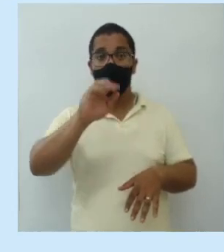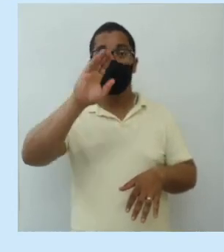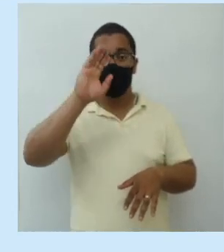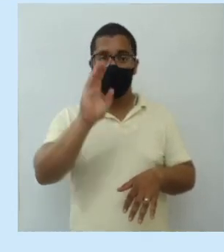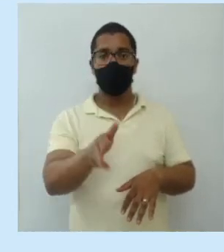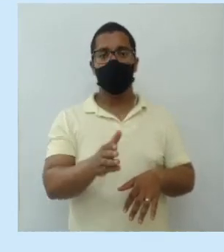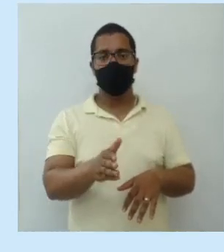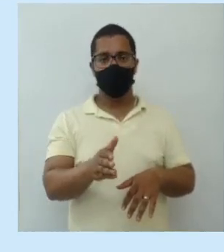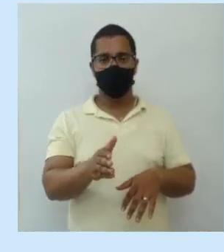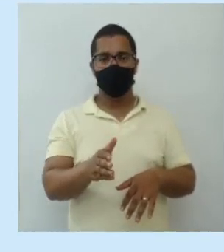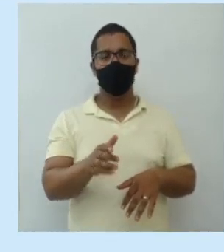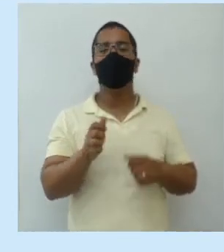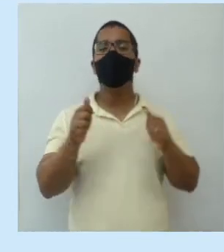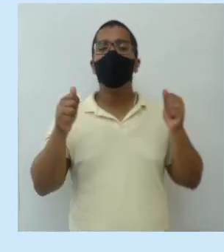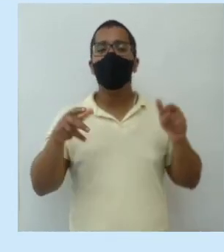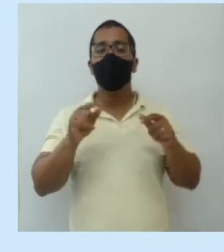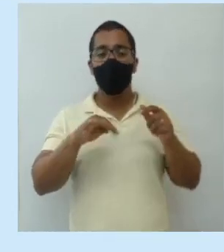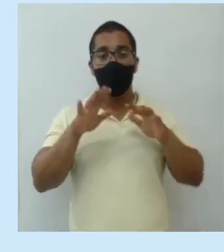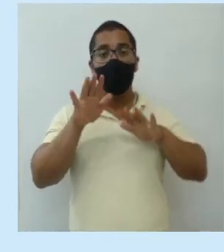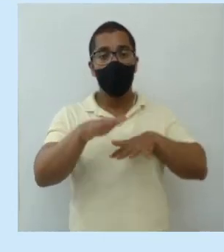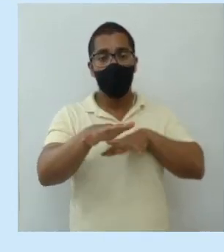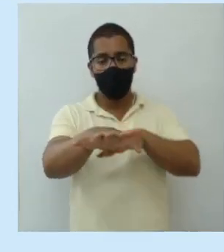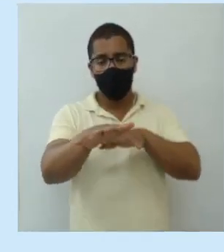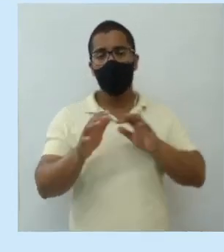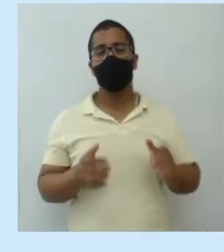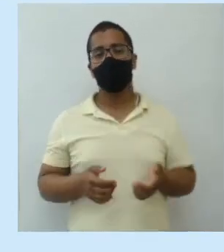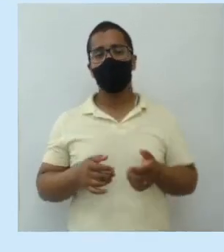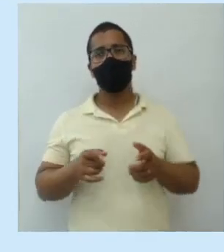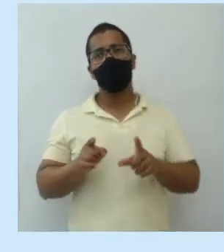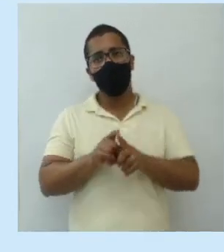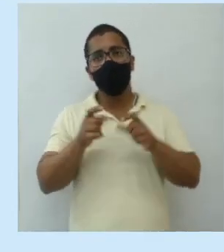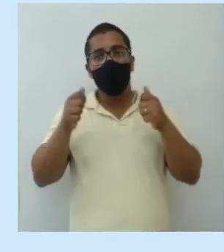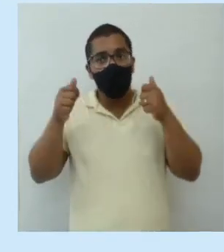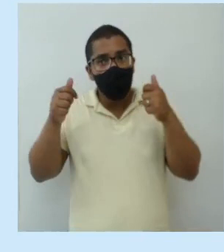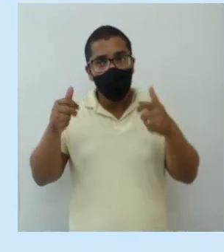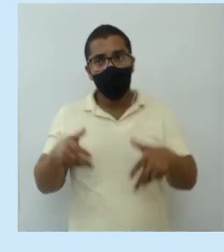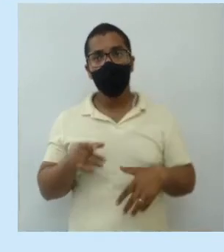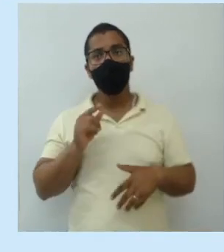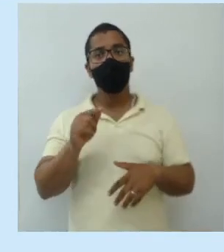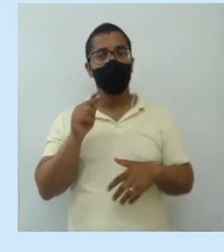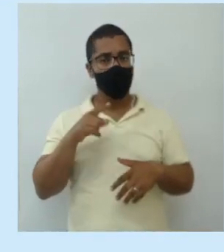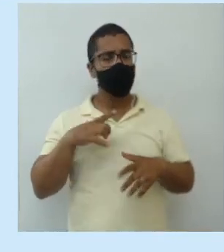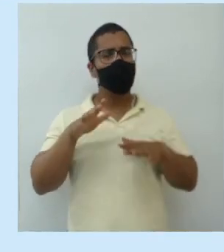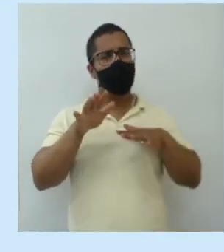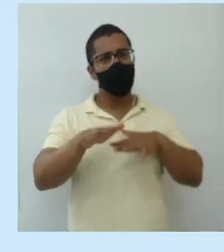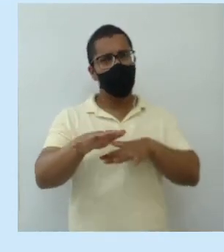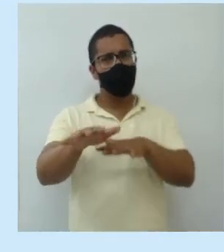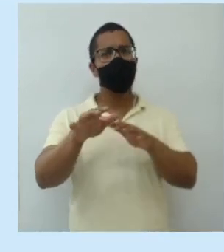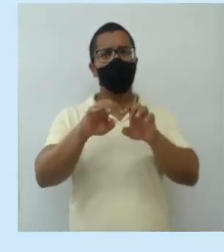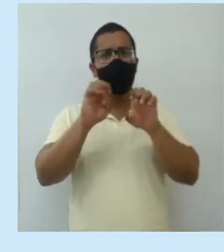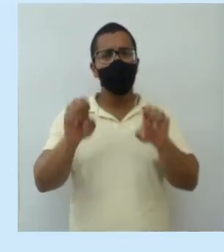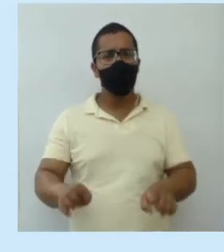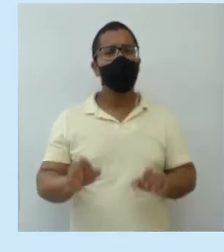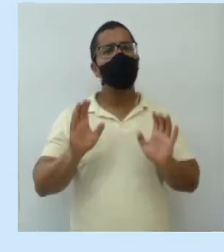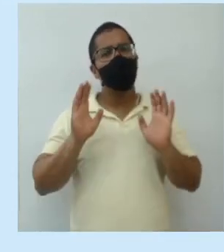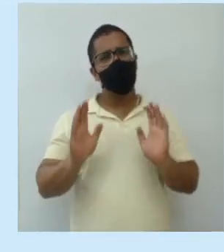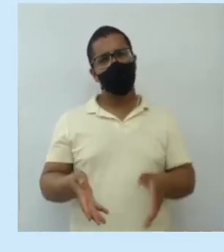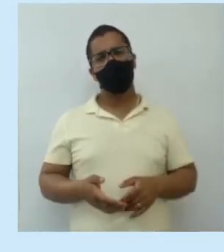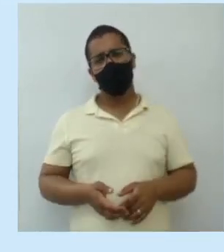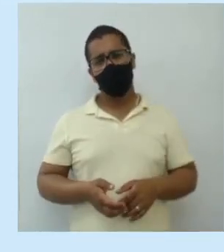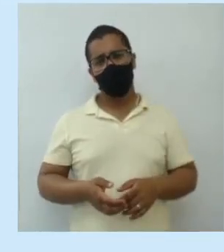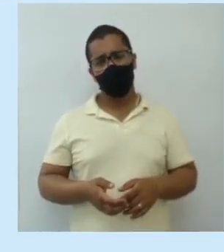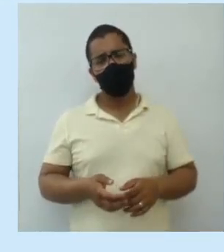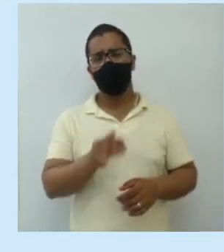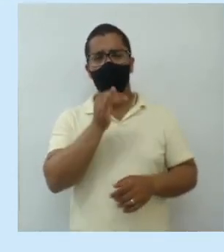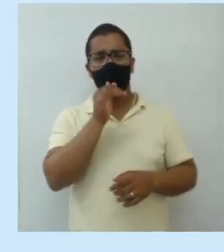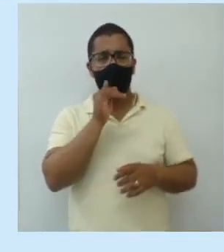né, nesse processo reivindicatório. Da mesma forma que podemos citar outros movimentos estruturais, como é o caso